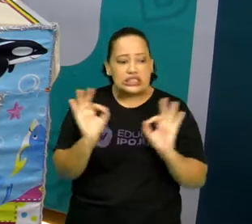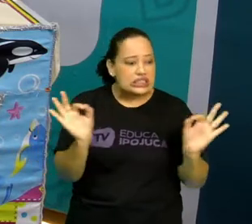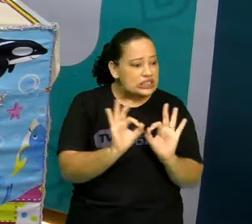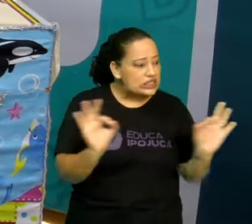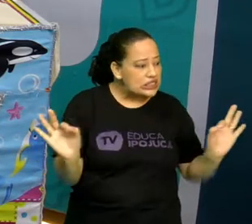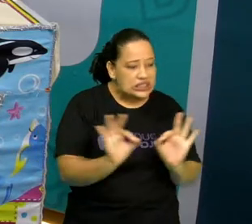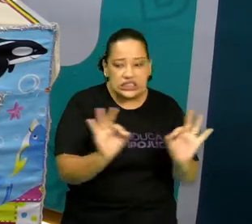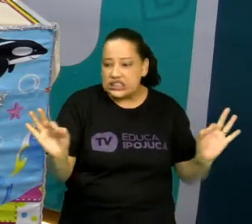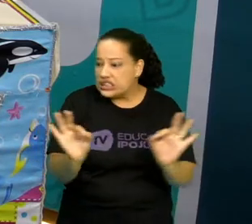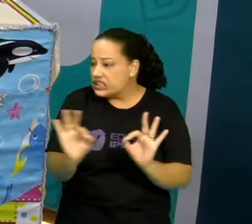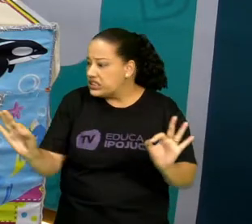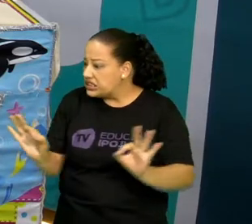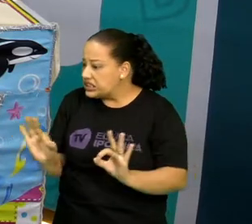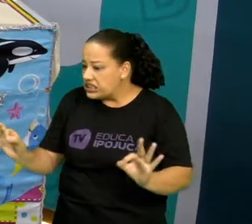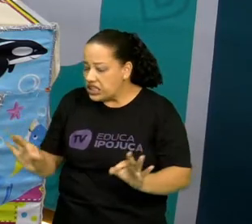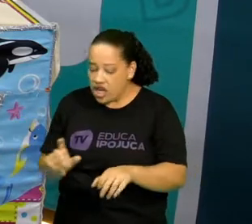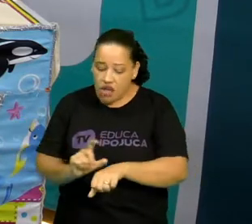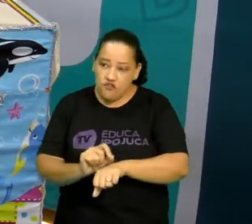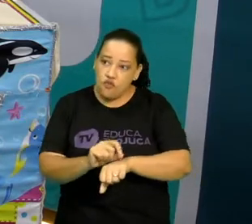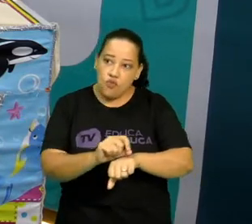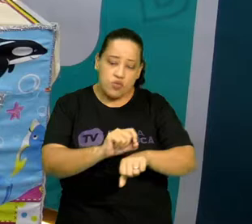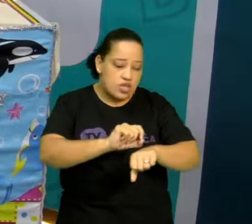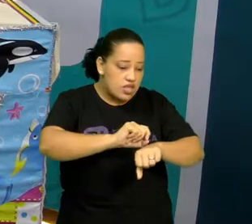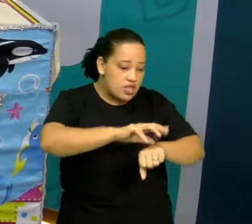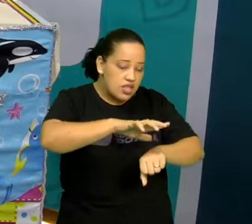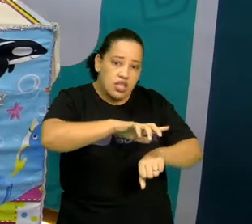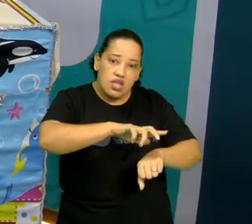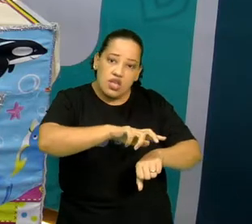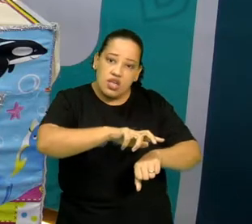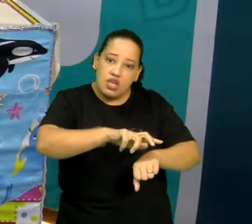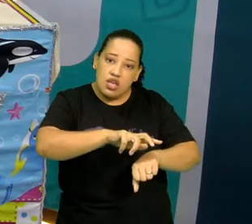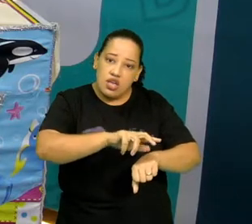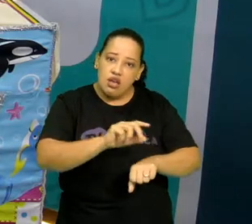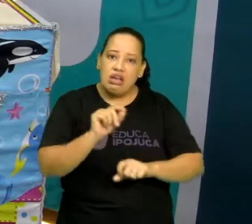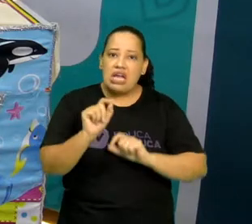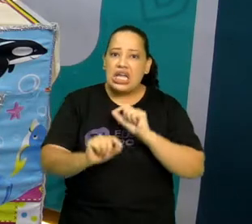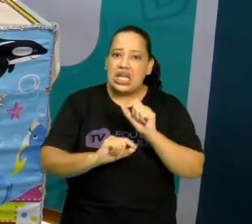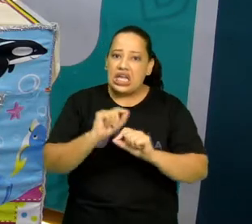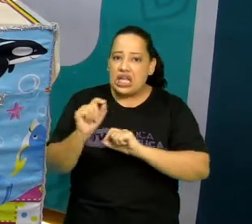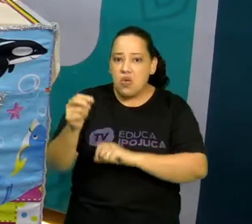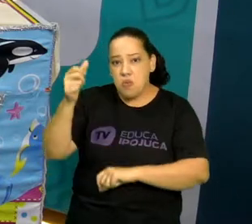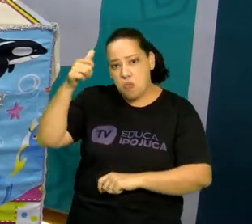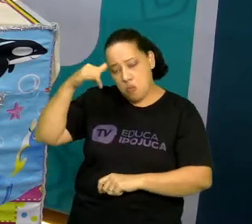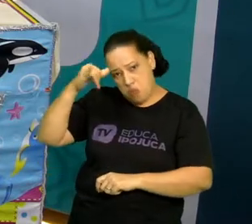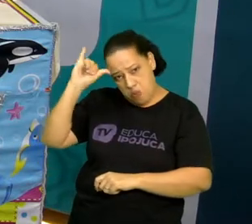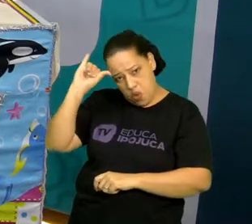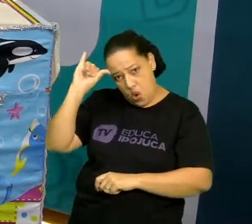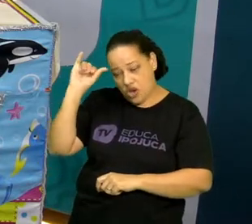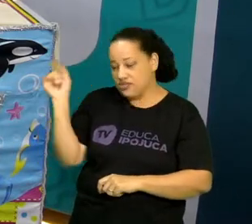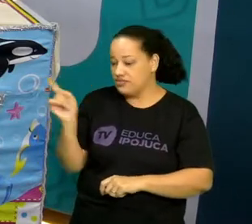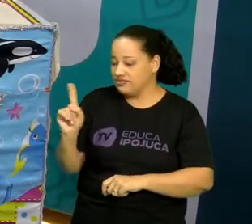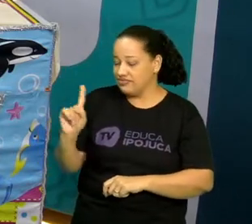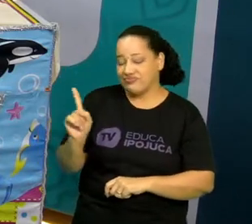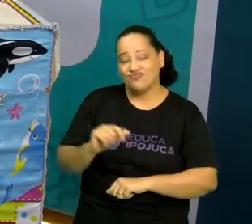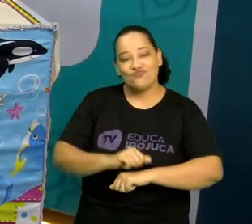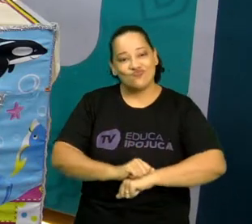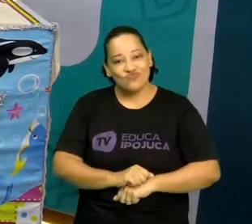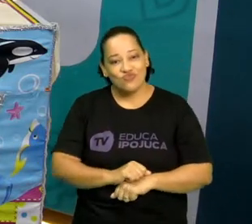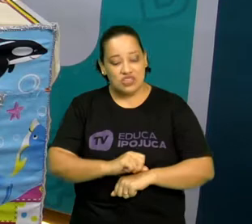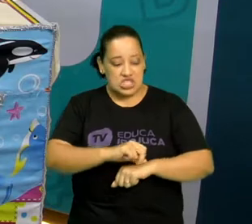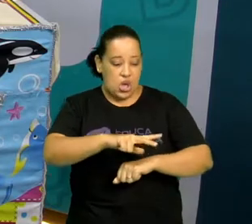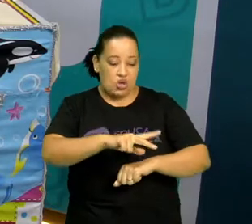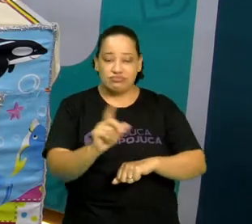para soltar o pé da formiguinha? O boi. O boi? O boi também não vai soltar. Meu Deus